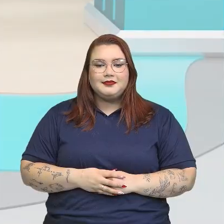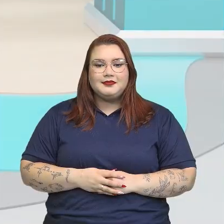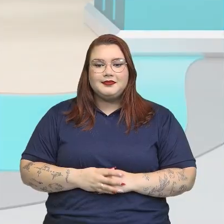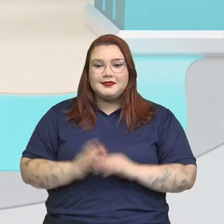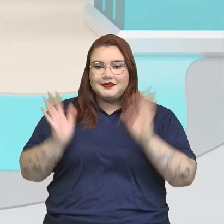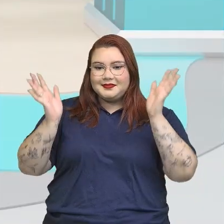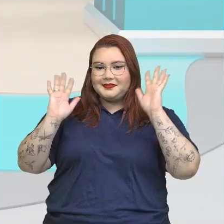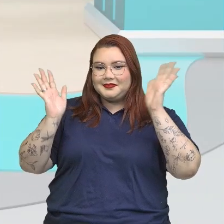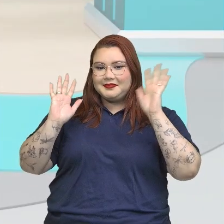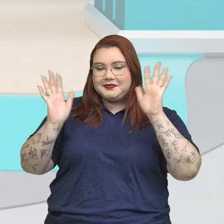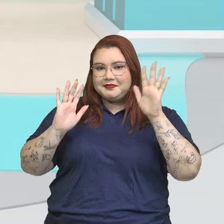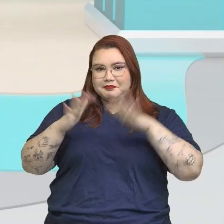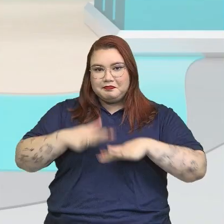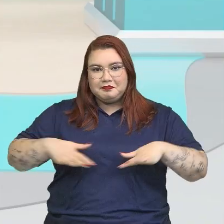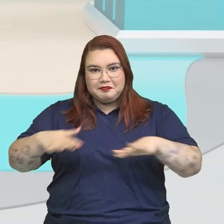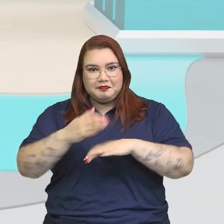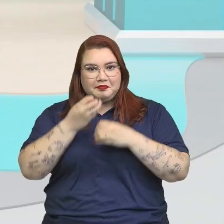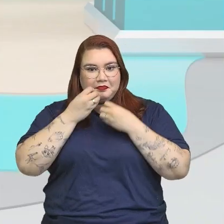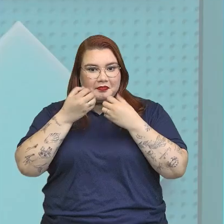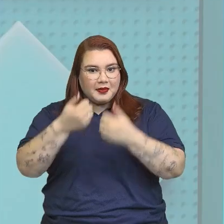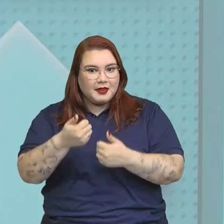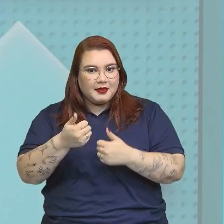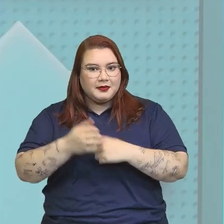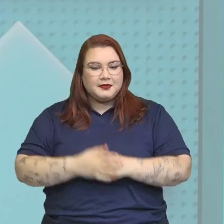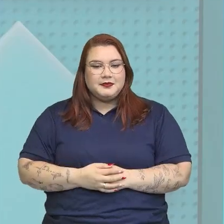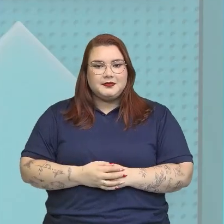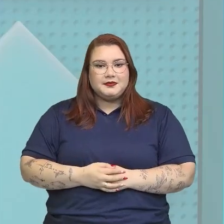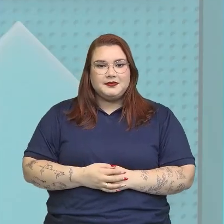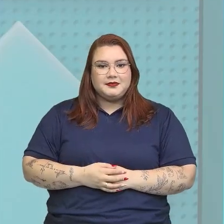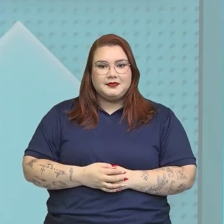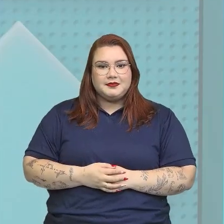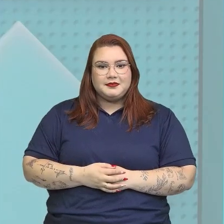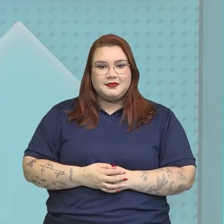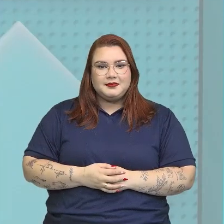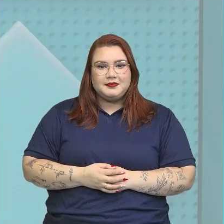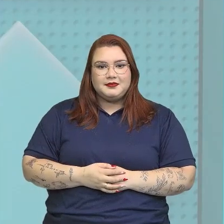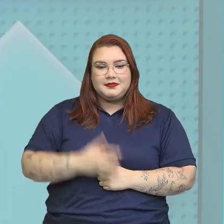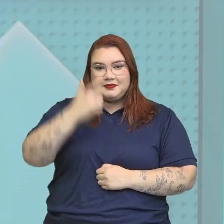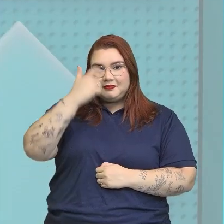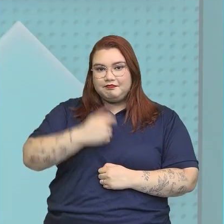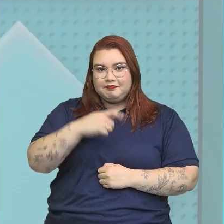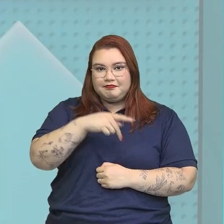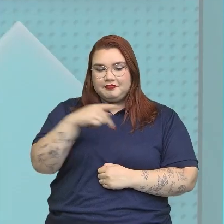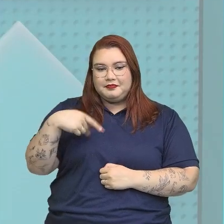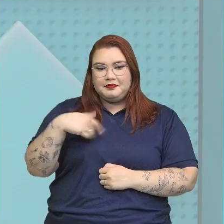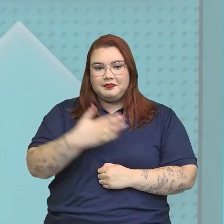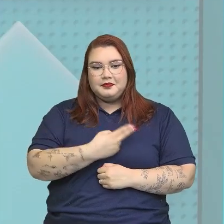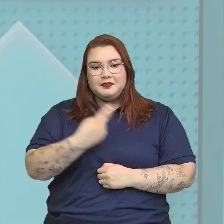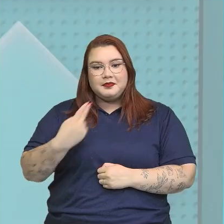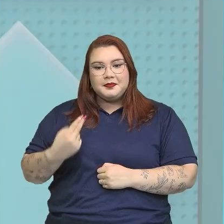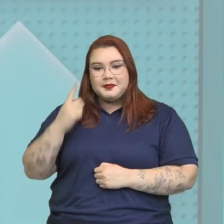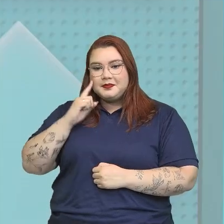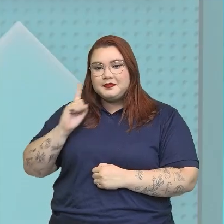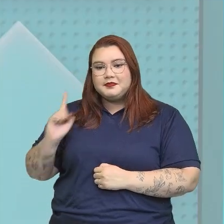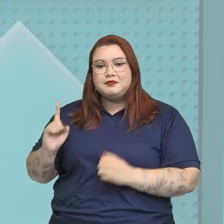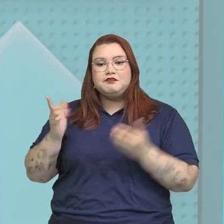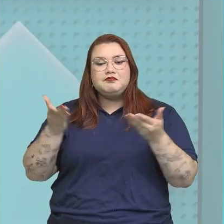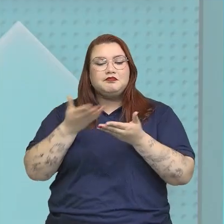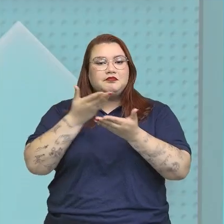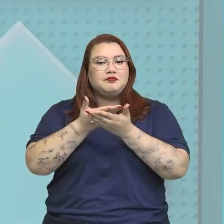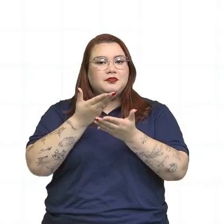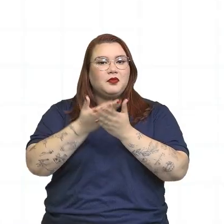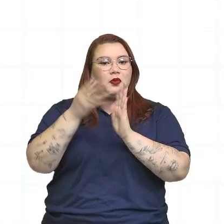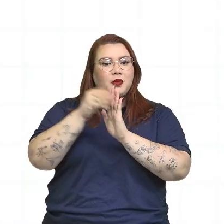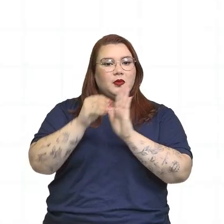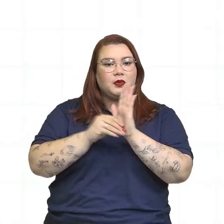what's up? Como estão todos hoje? Here is Teacher Cláudia Borges, professora Cláudia Borges. Vamos conferir agora o nosso conteúdo de